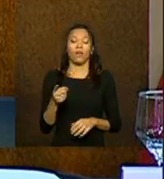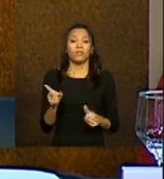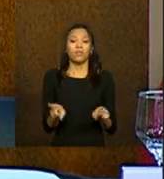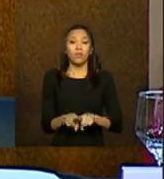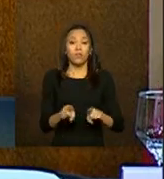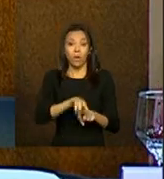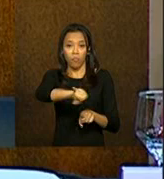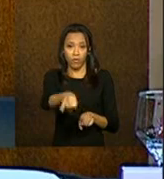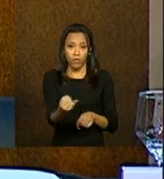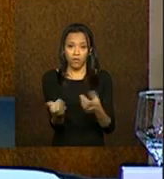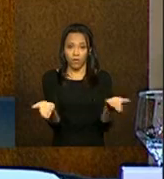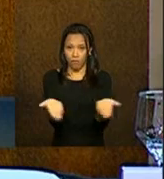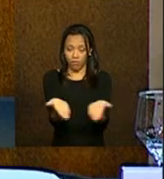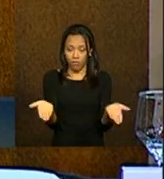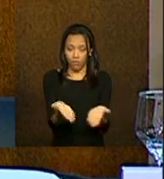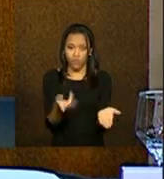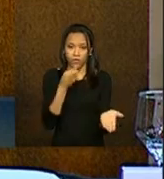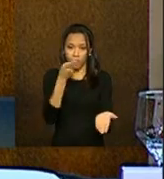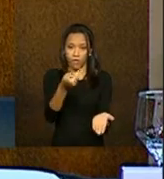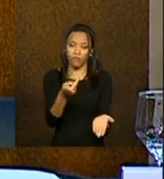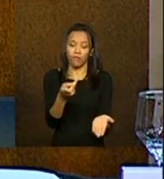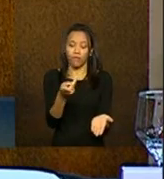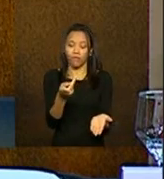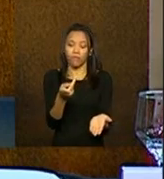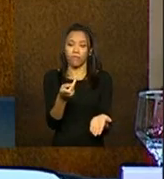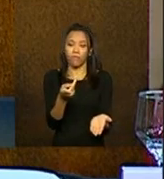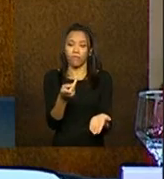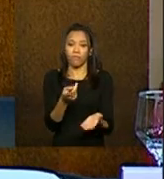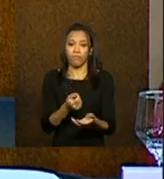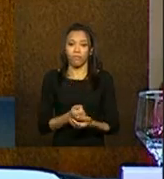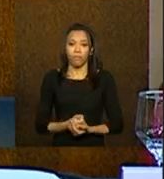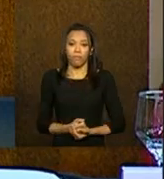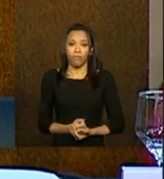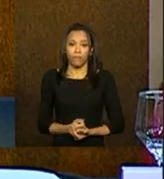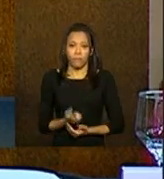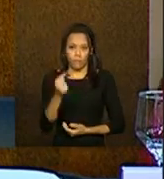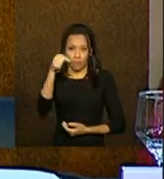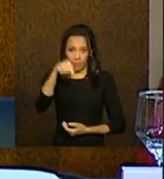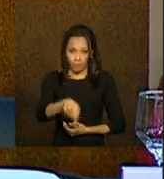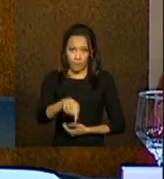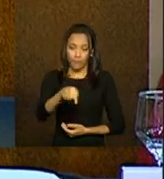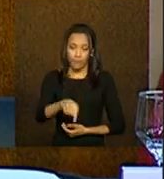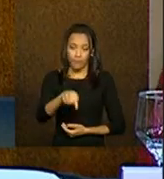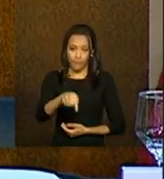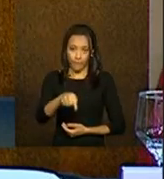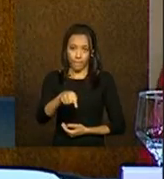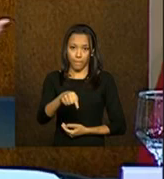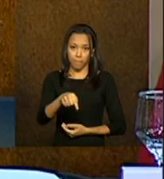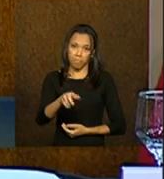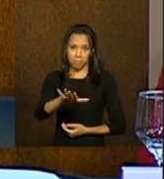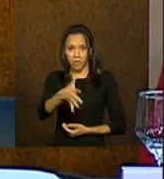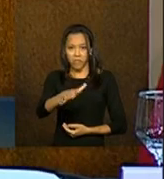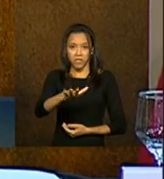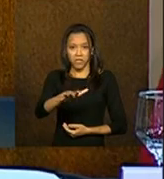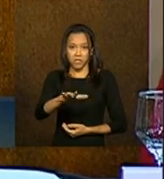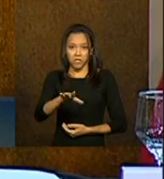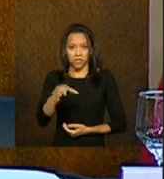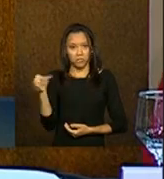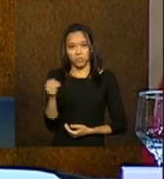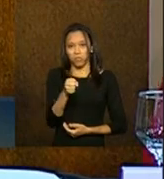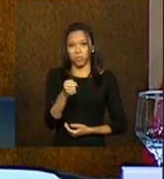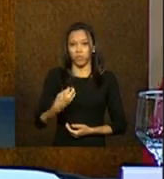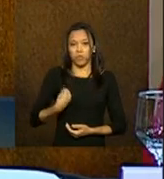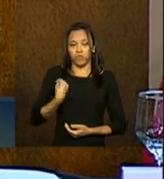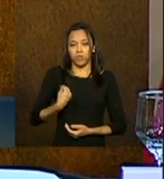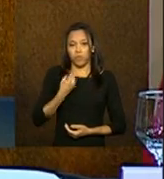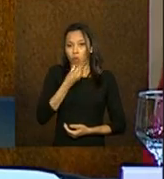oportunidade e falar aqui. Suponho que depois talvez Gilberto não tá aqui